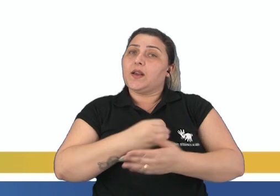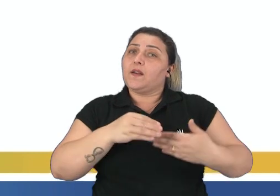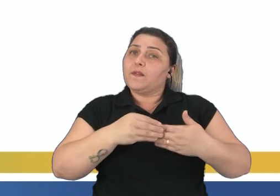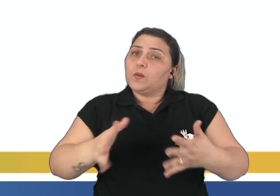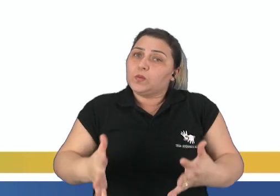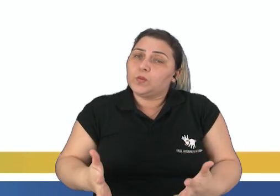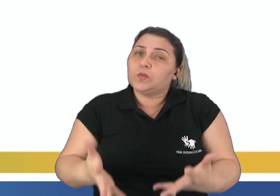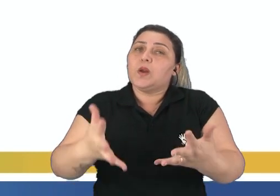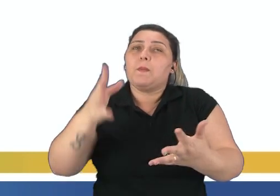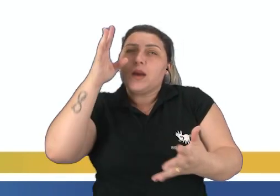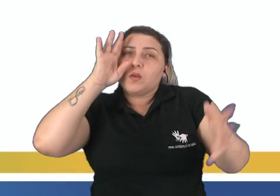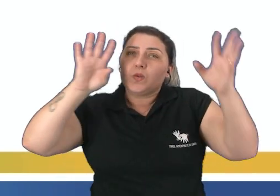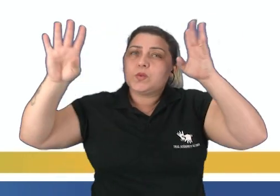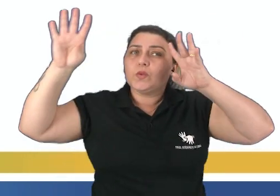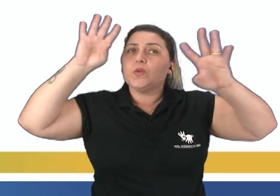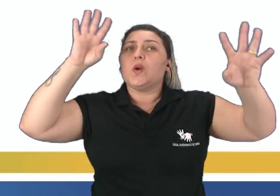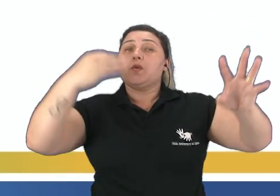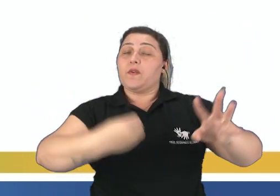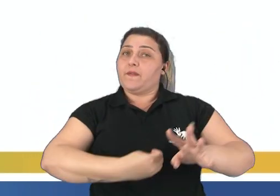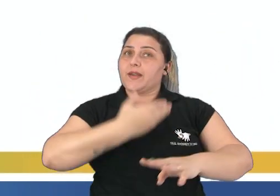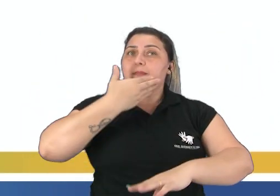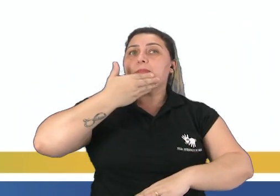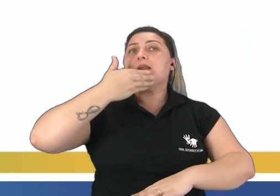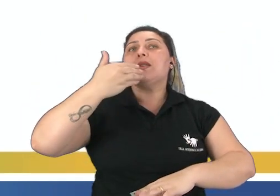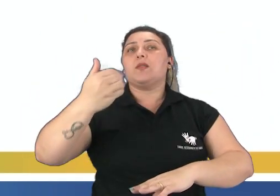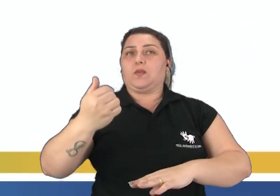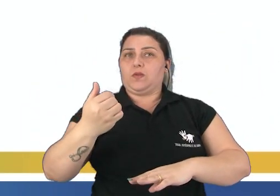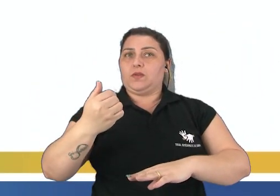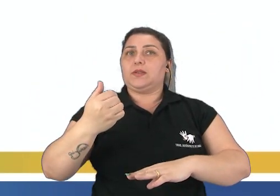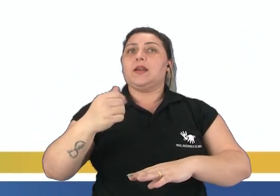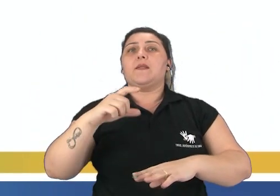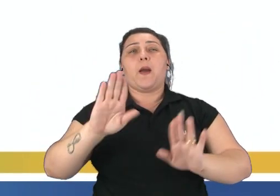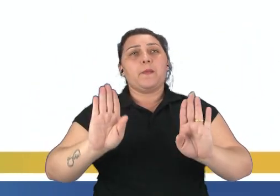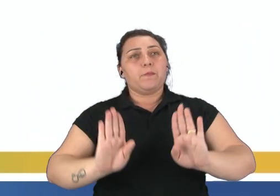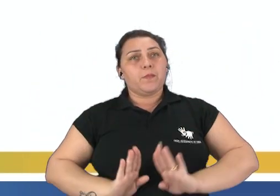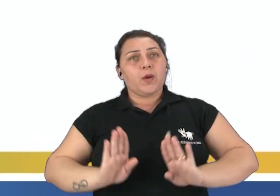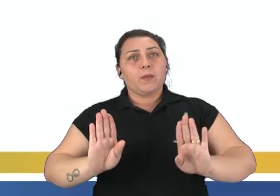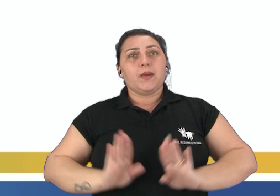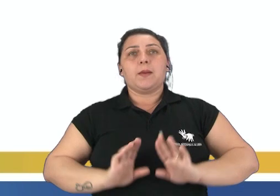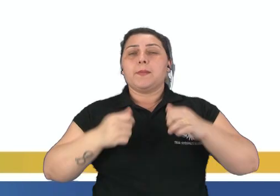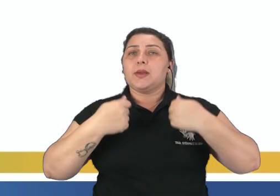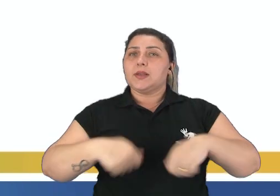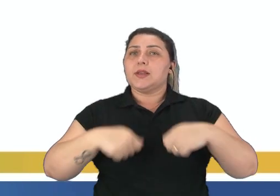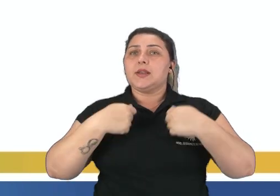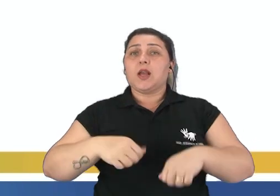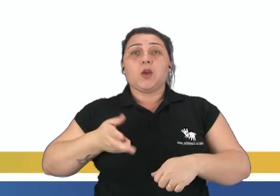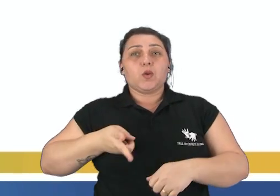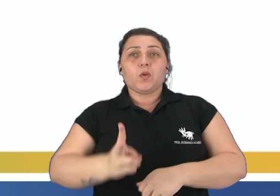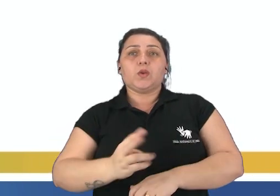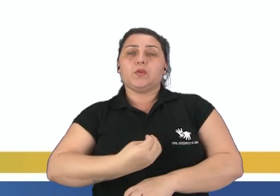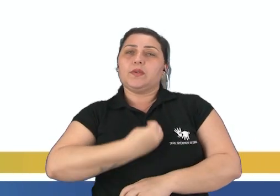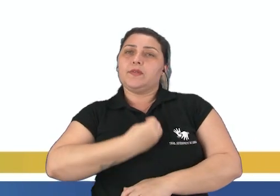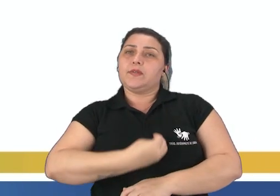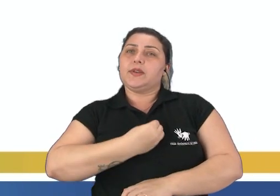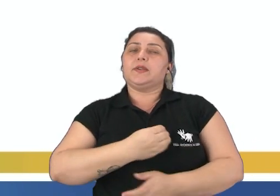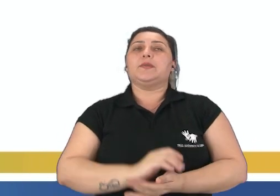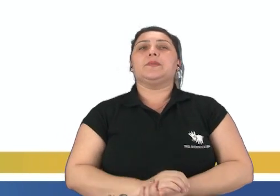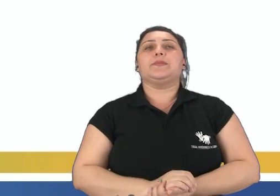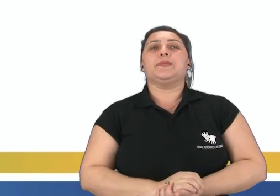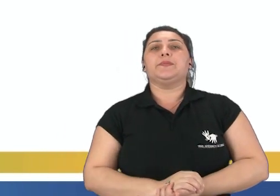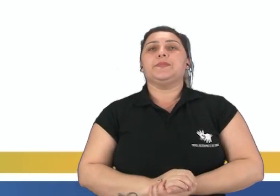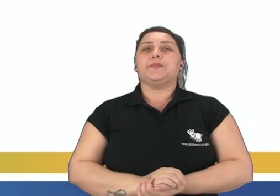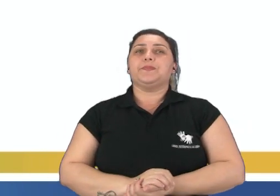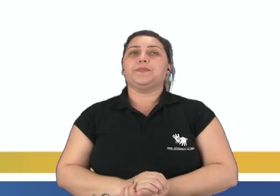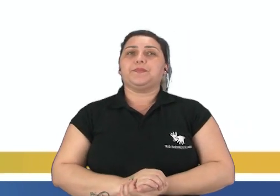incentivados pelo sonho de uma vida melhor, movidos pela fome e pela necessidade de